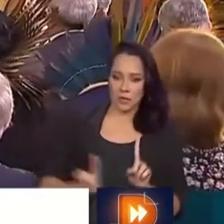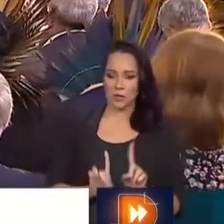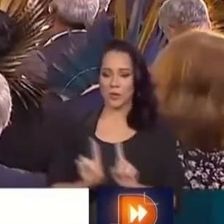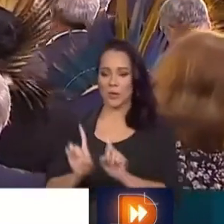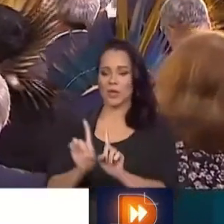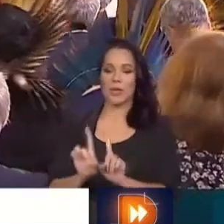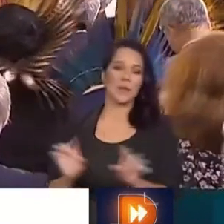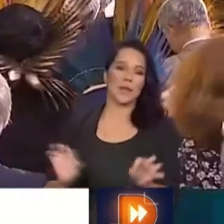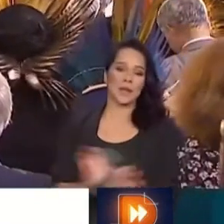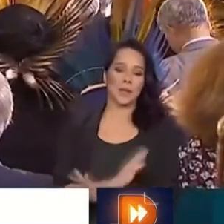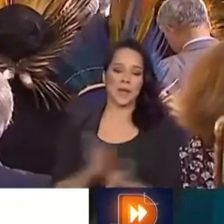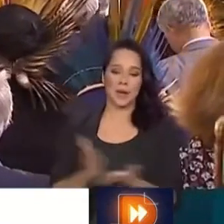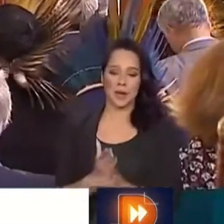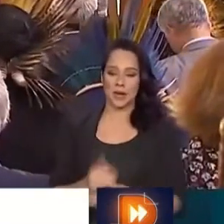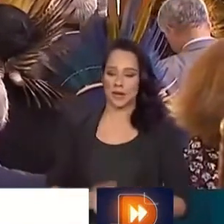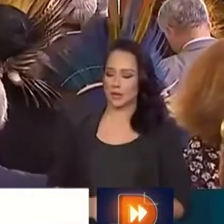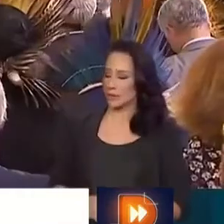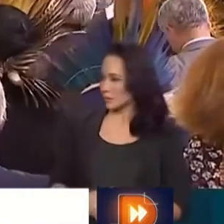Políticas Indígenas,